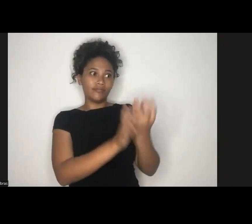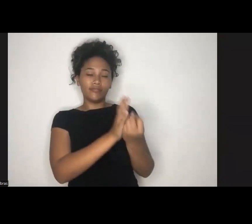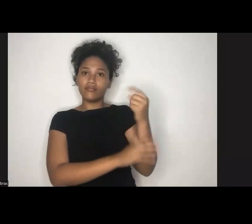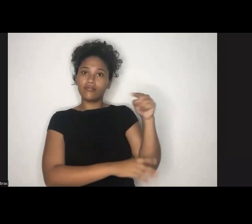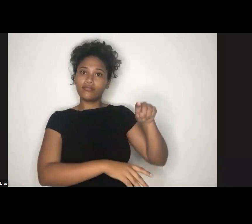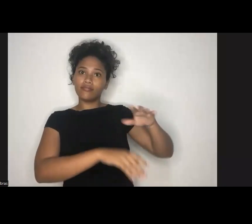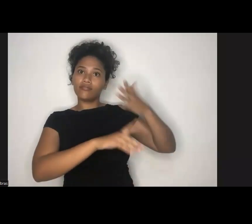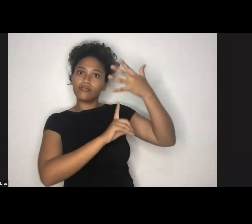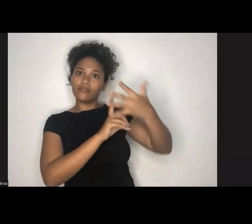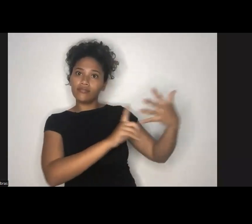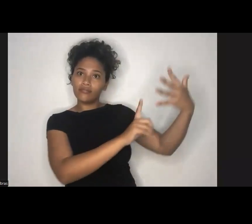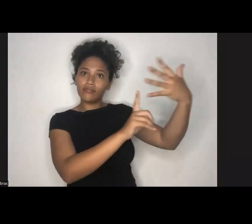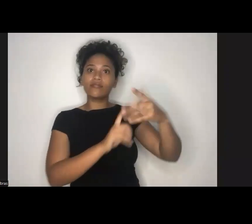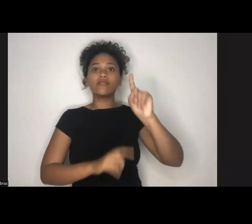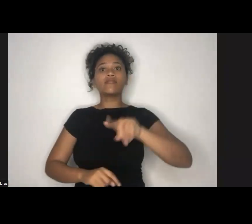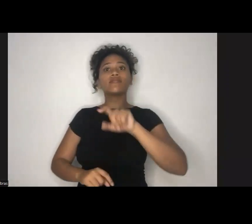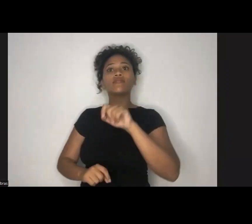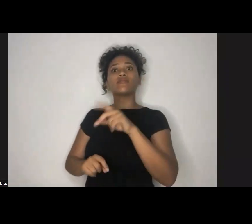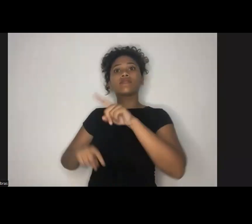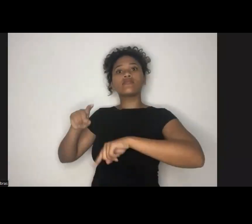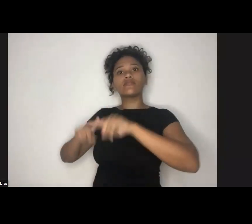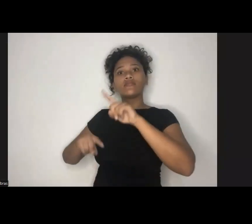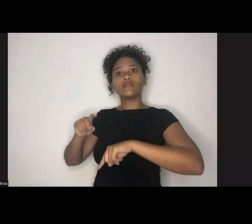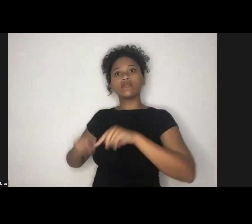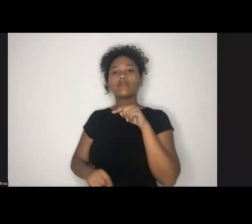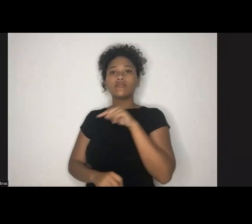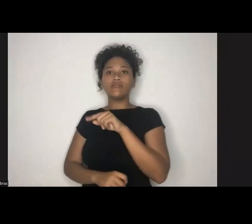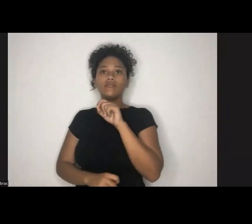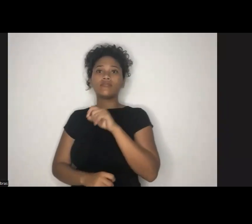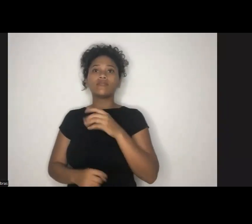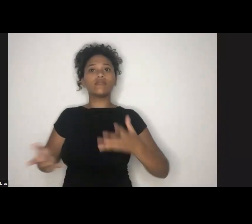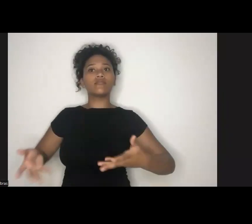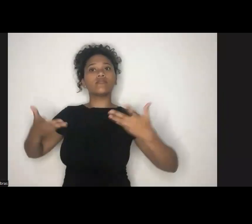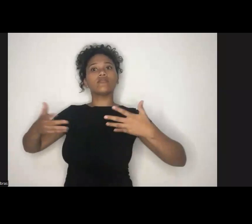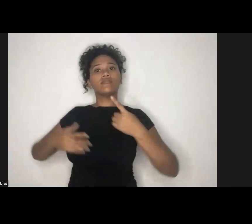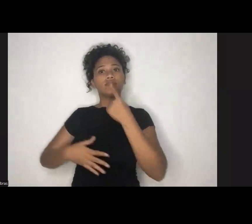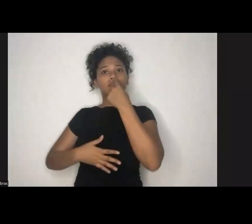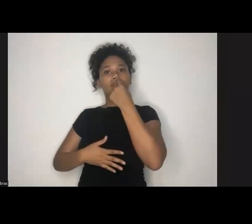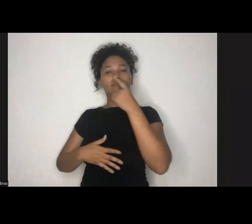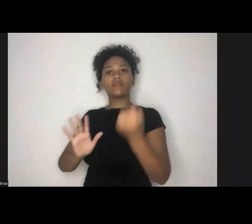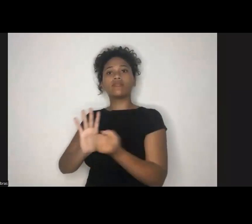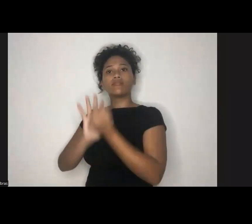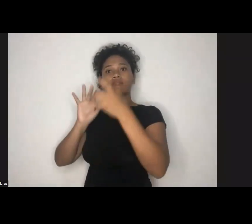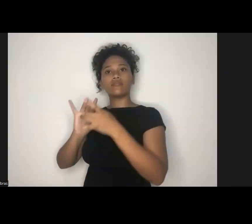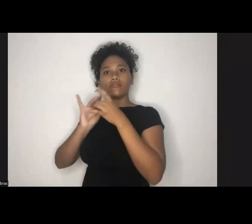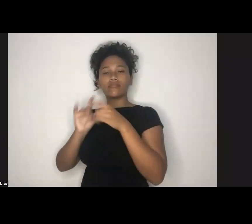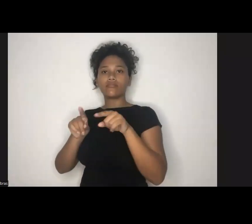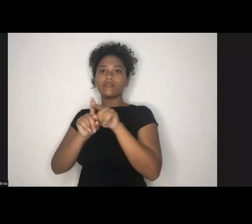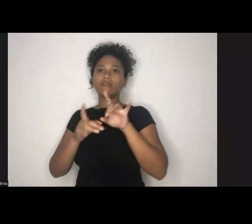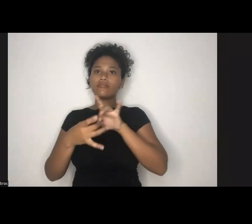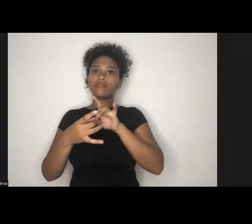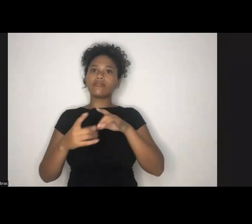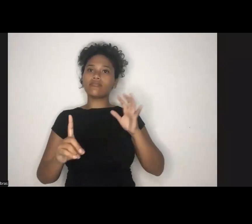módulo em que são materiais referências inspirações para afetarem e serem afetados